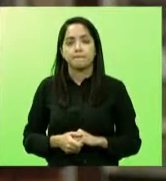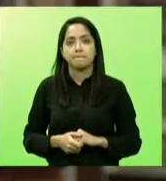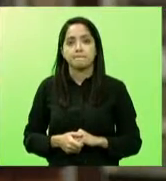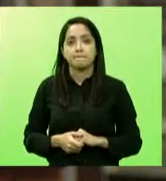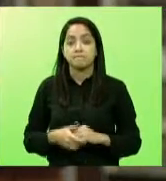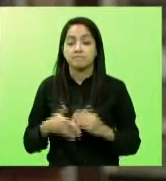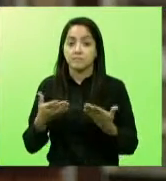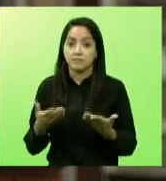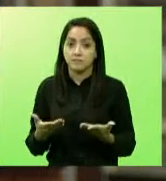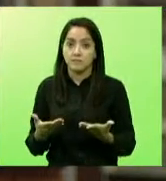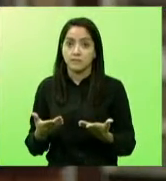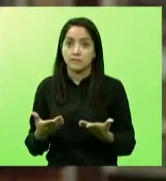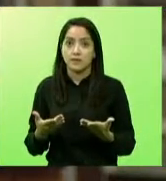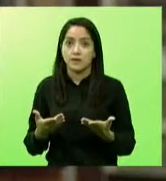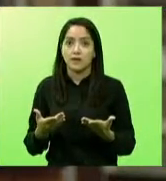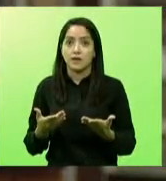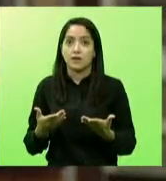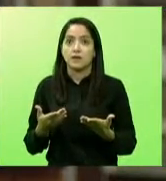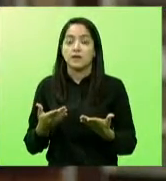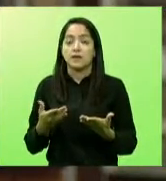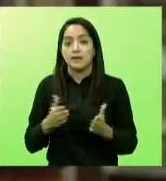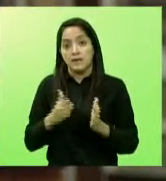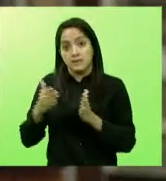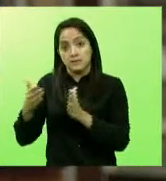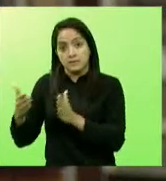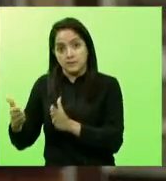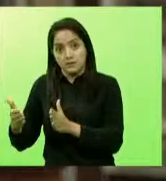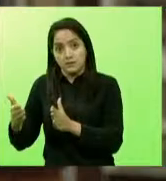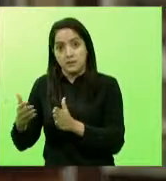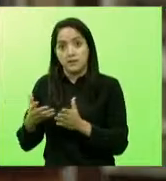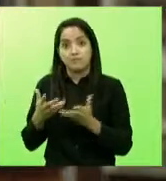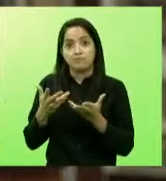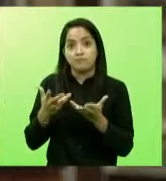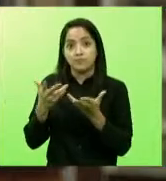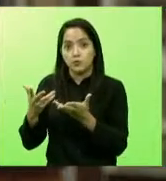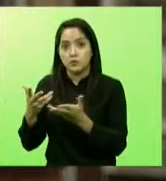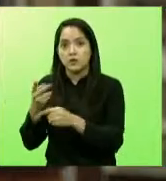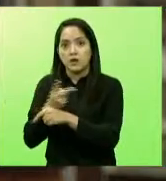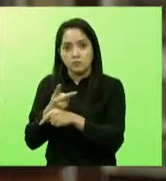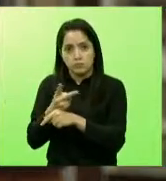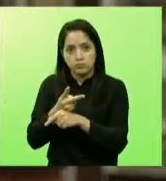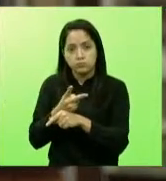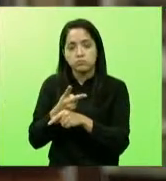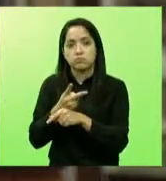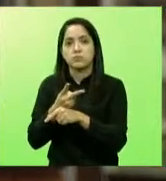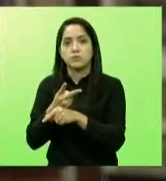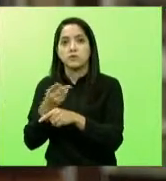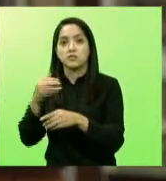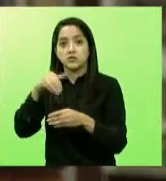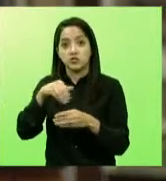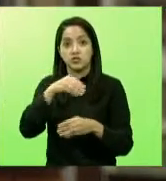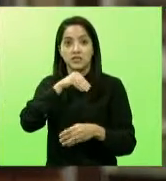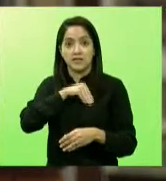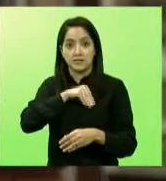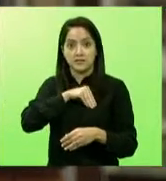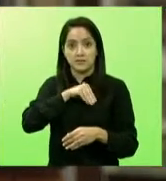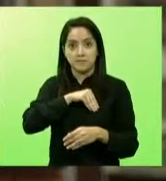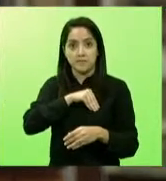E esse direito era estendido a eles, eles buscaram esse direito de receber, em vez de